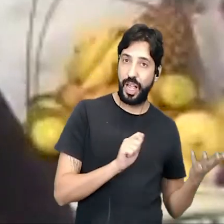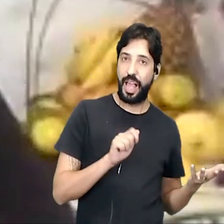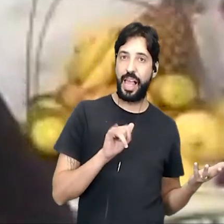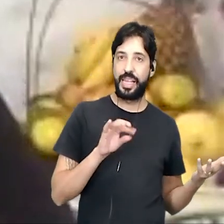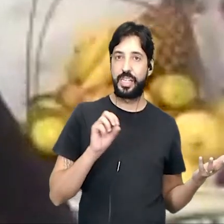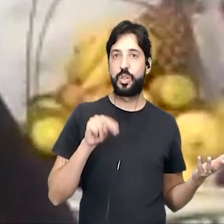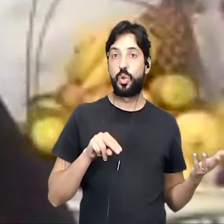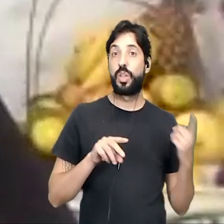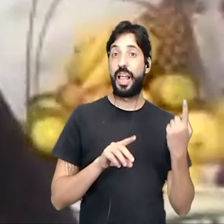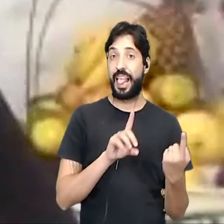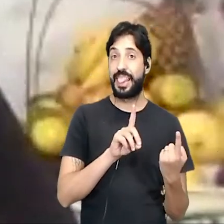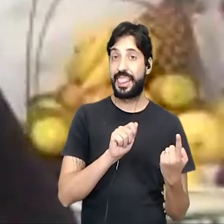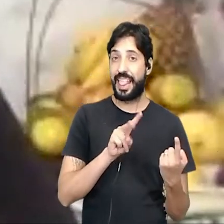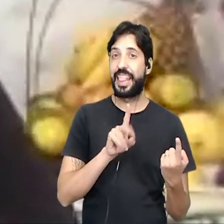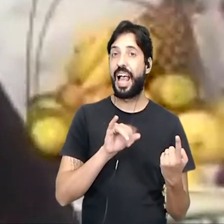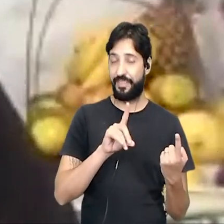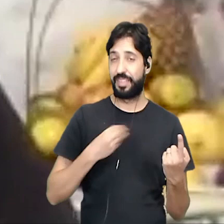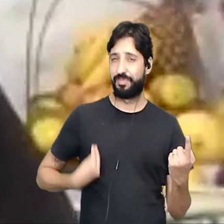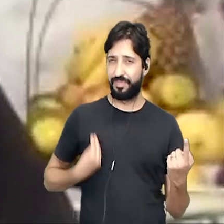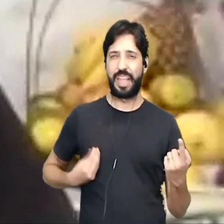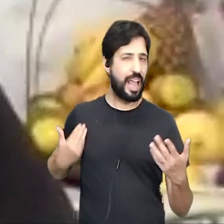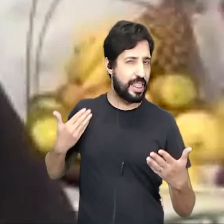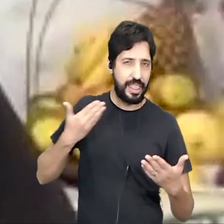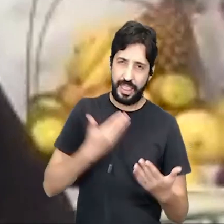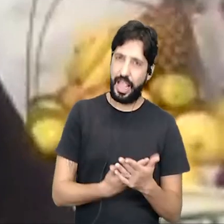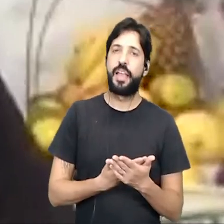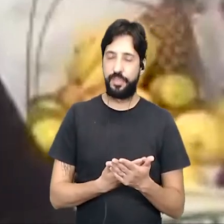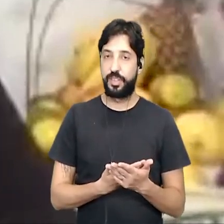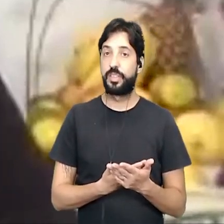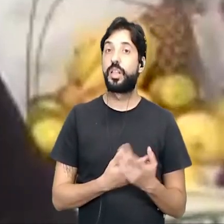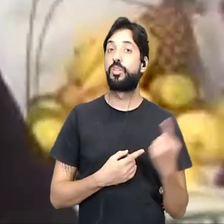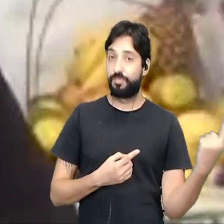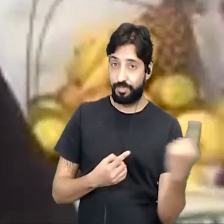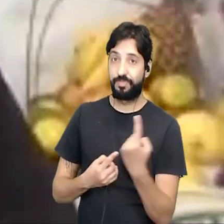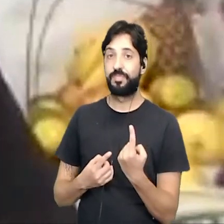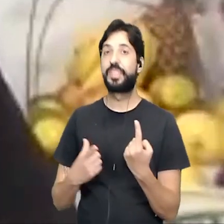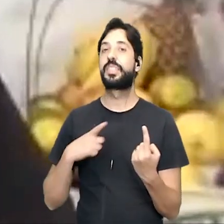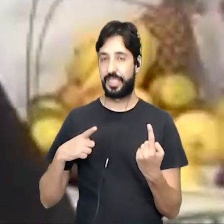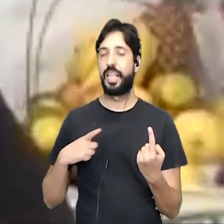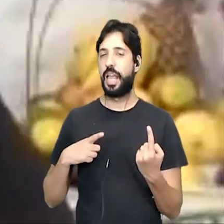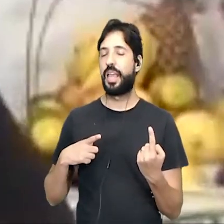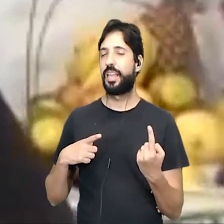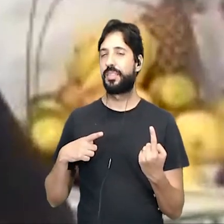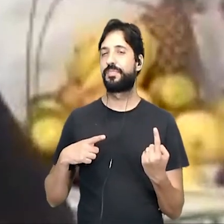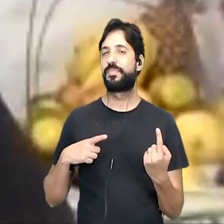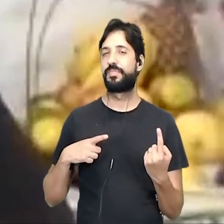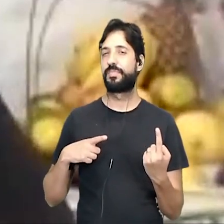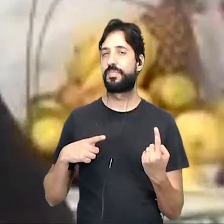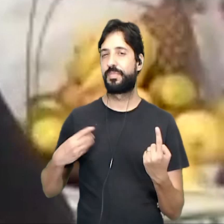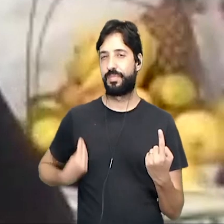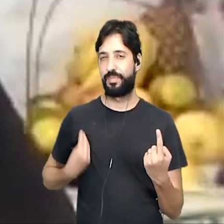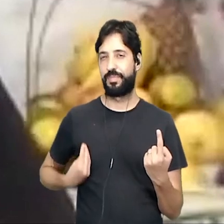esse embasamento junto com a Ailton, com a presença do Davi, que esteve até o fim, né? A gente trouxe o Davi também para a